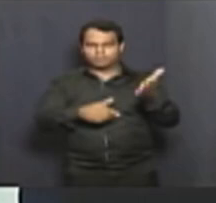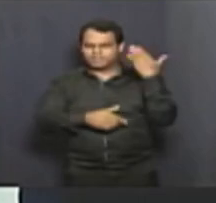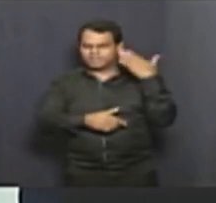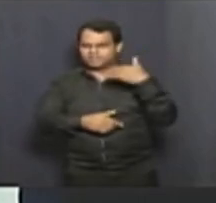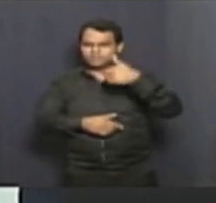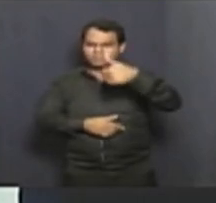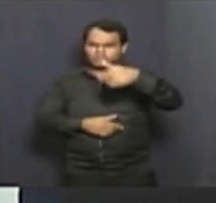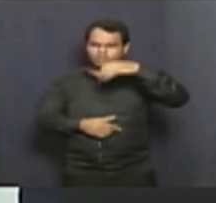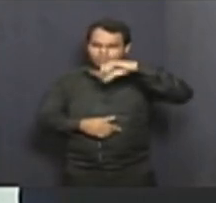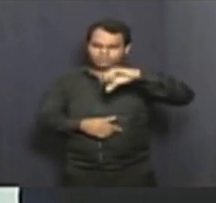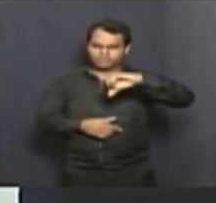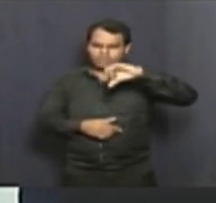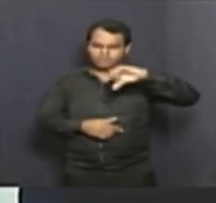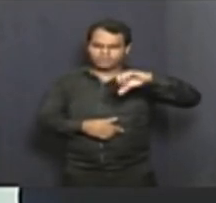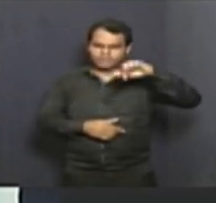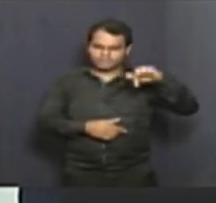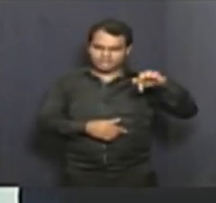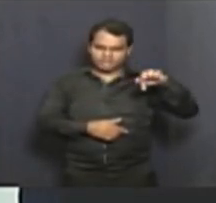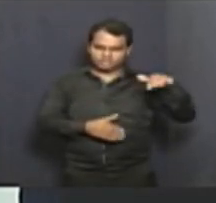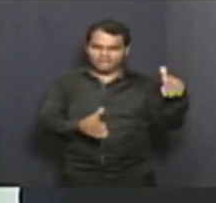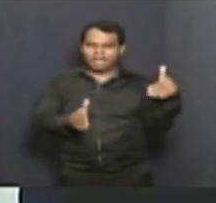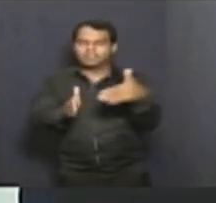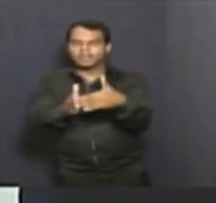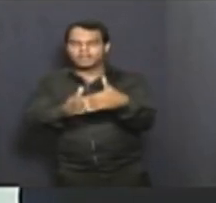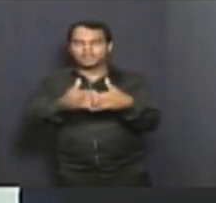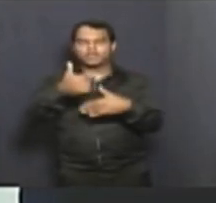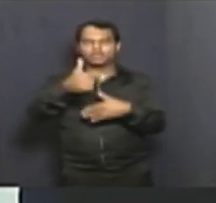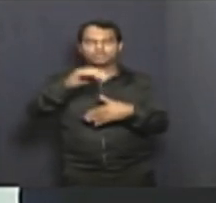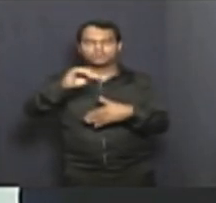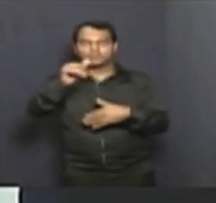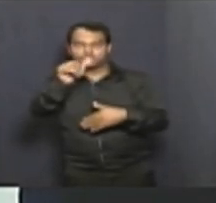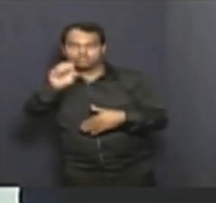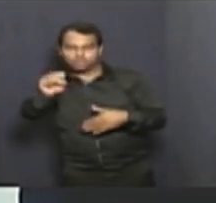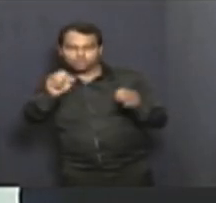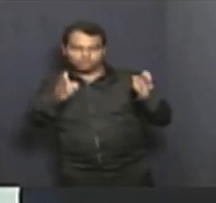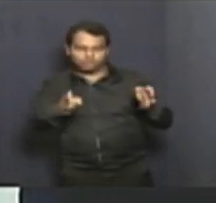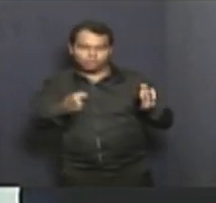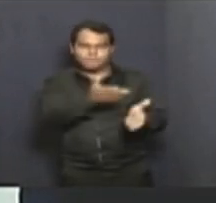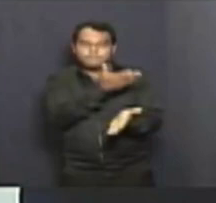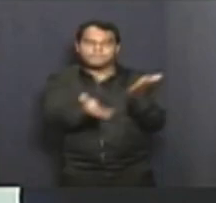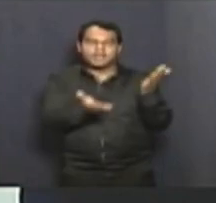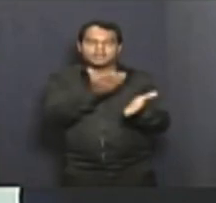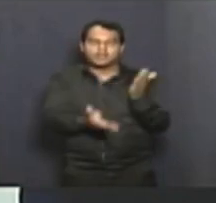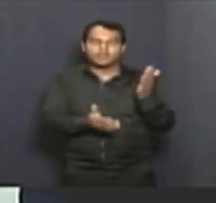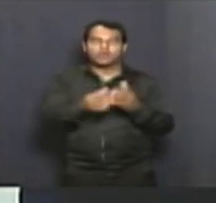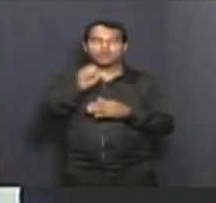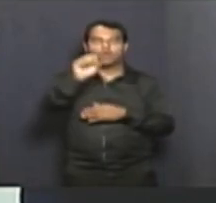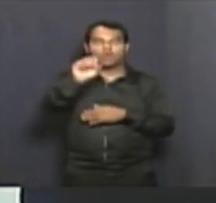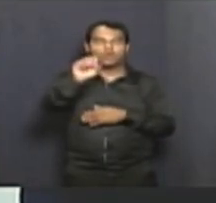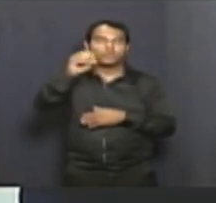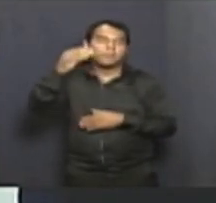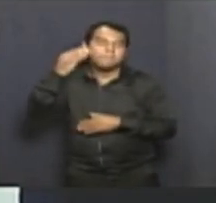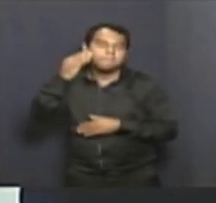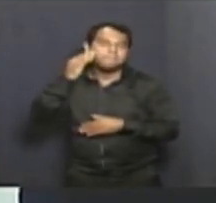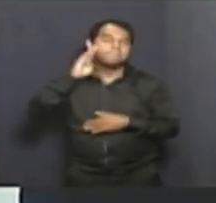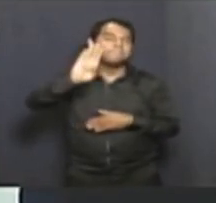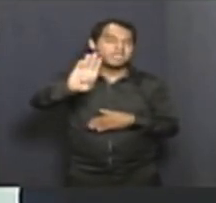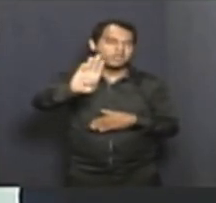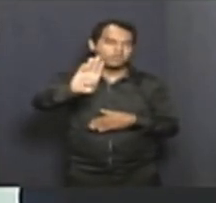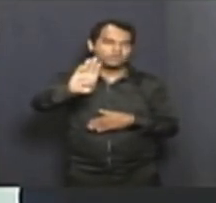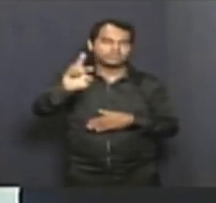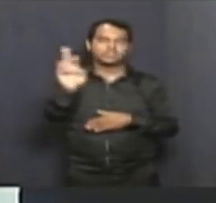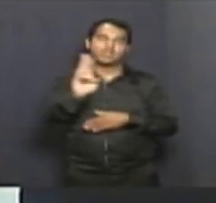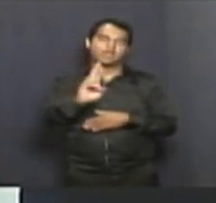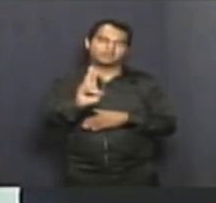1997 a 2000 e 18 8 bilhões de reais com a desoneração da lei kandir eu entendo que isso deve ser uma